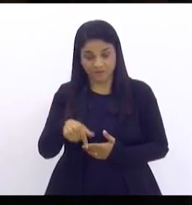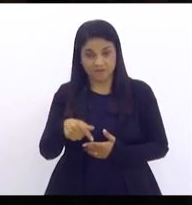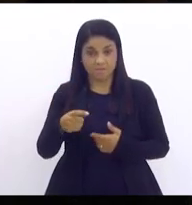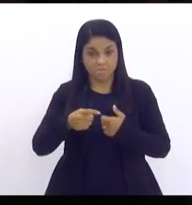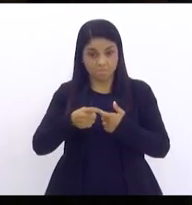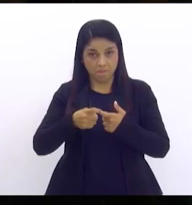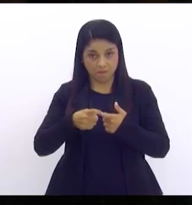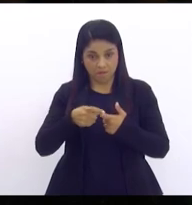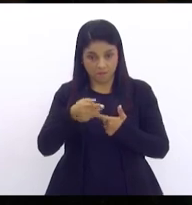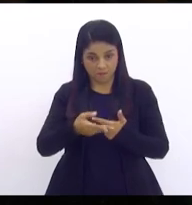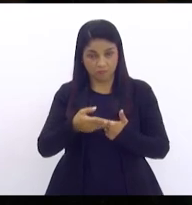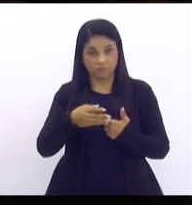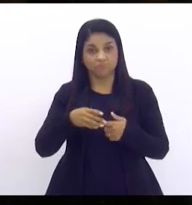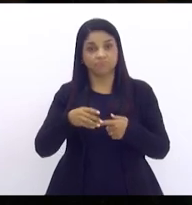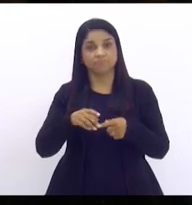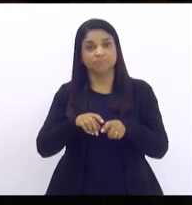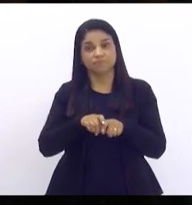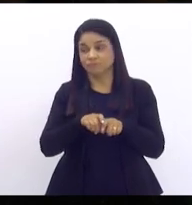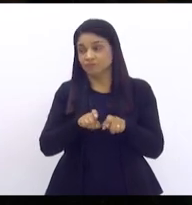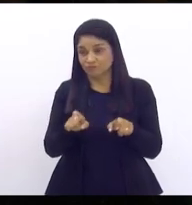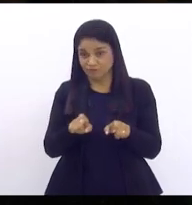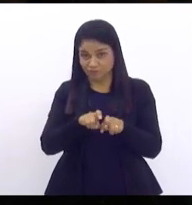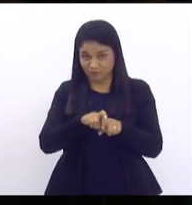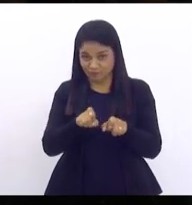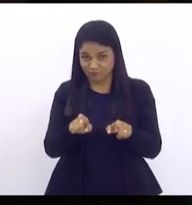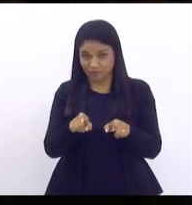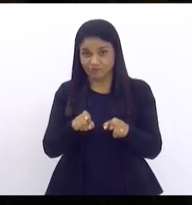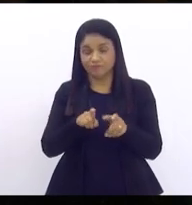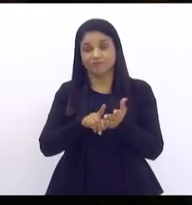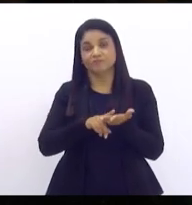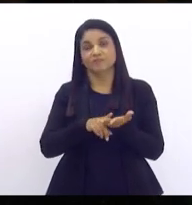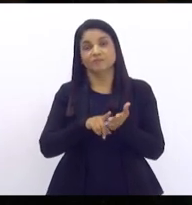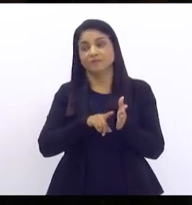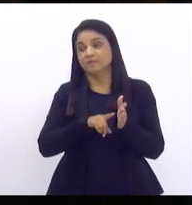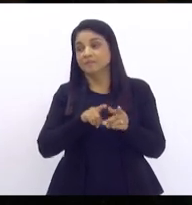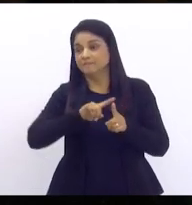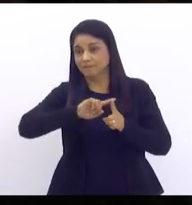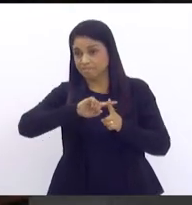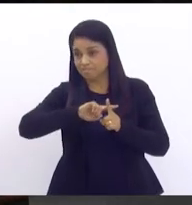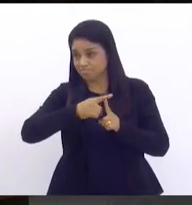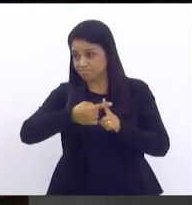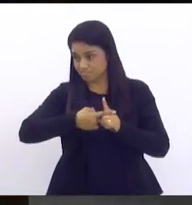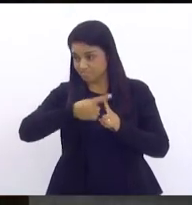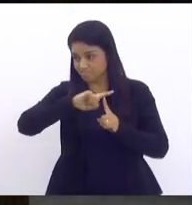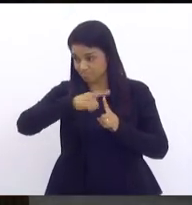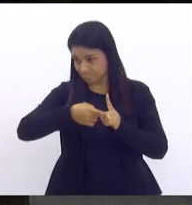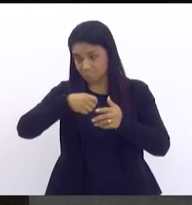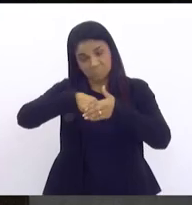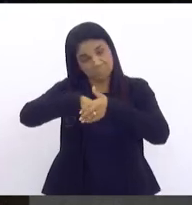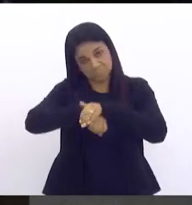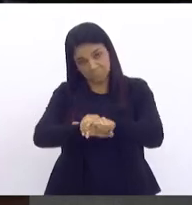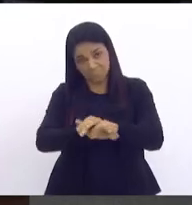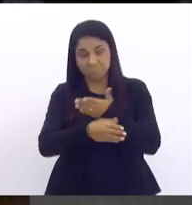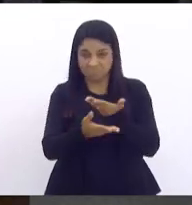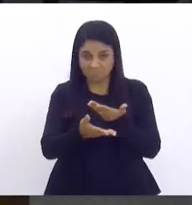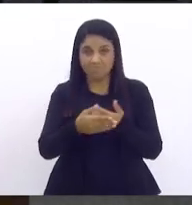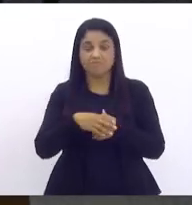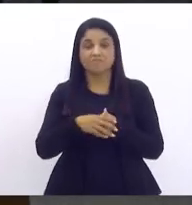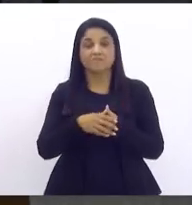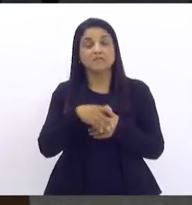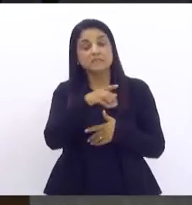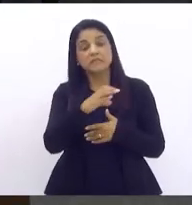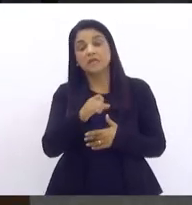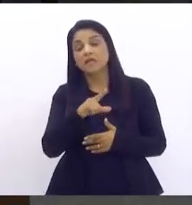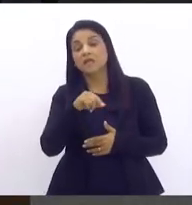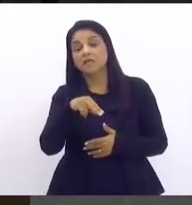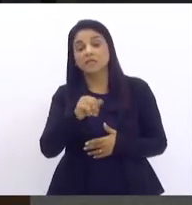ginecologista, obstetra, muito experiente. Eu duvido que na clínica que ele trabalha, ou no hospital